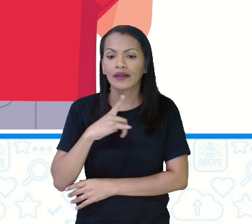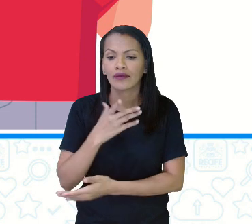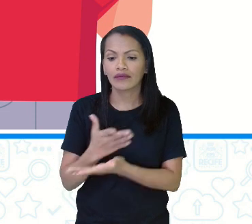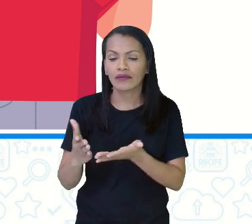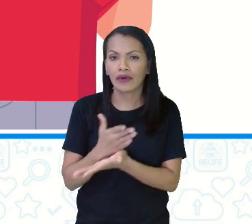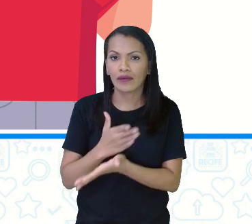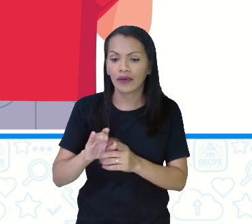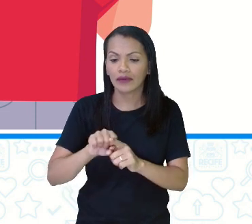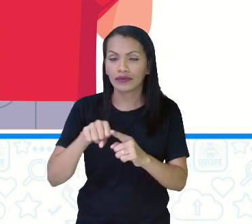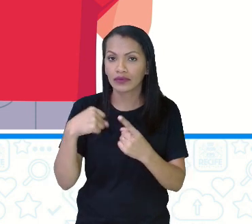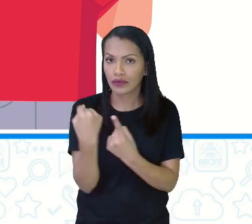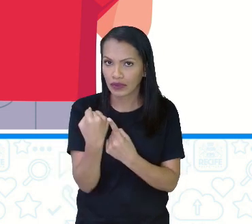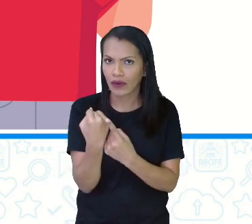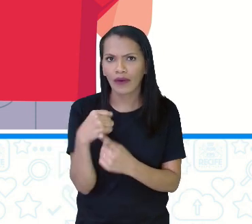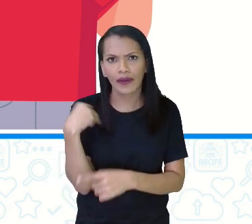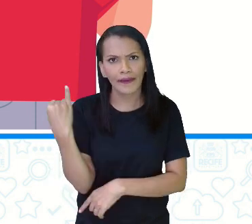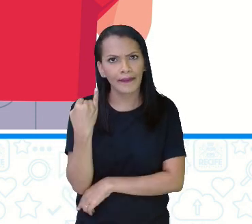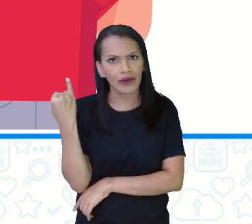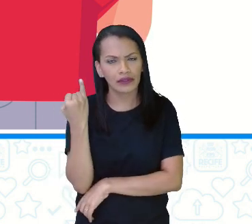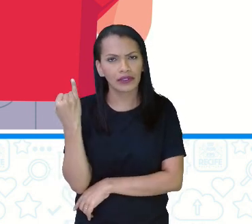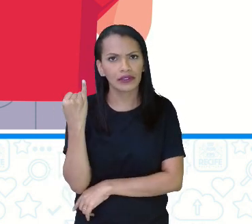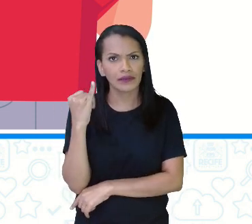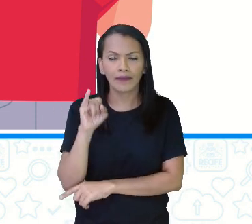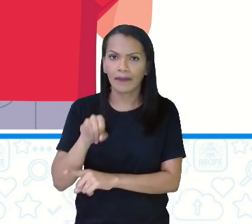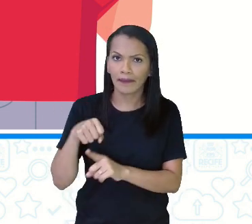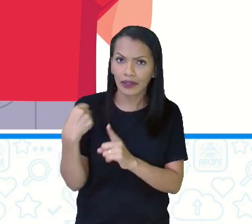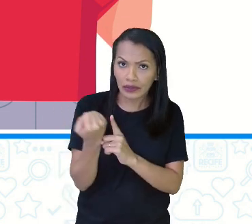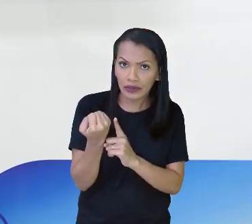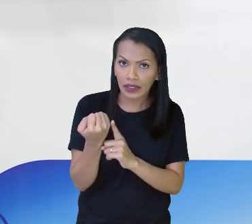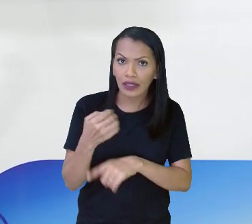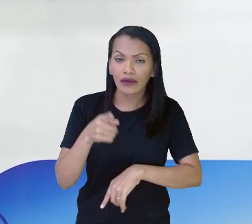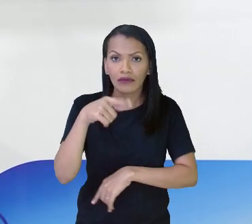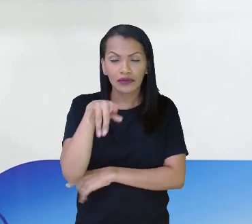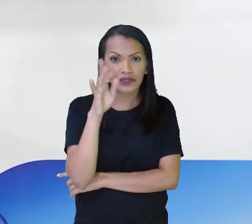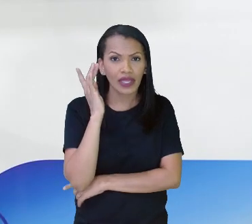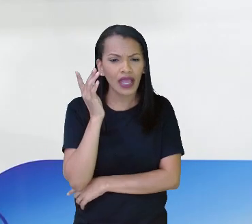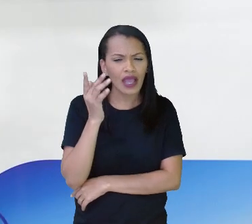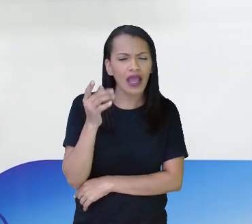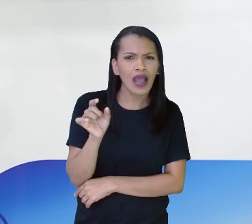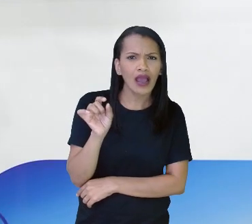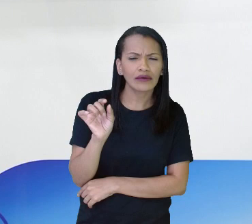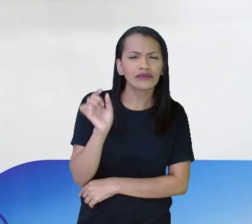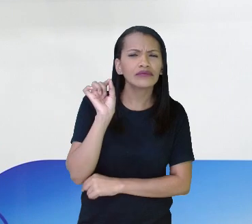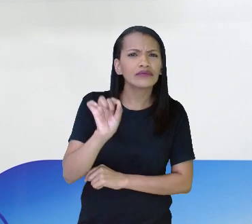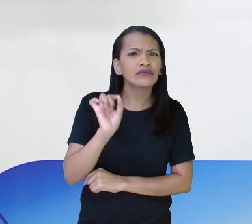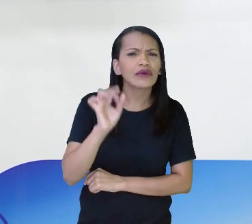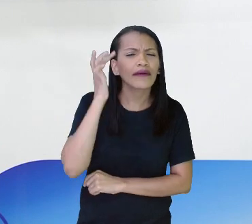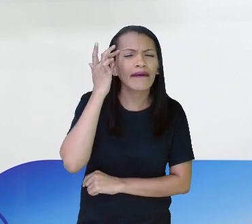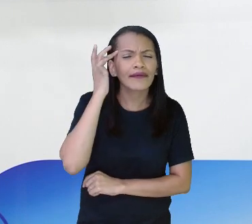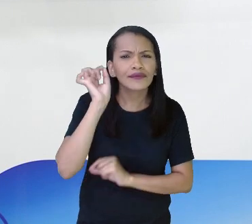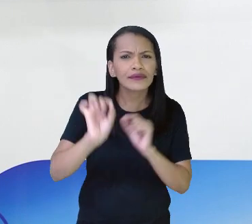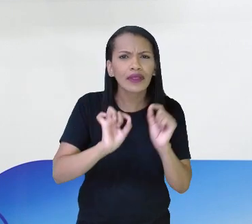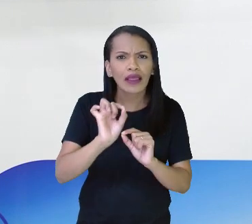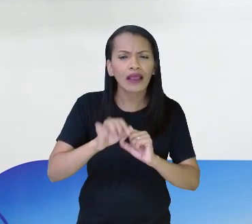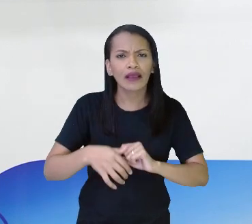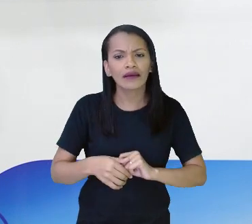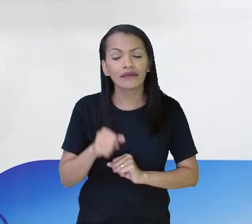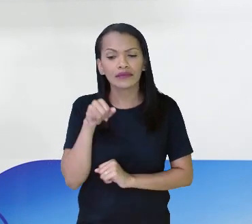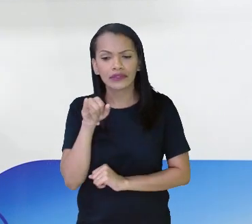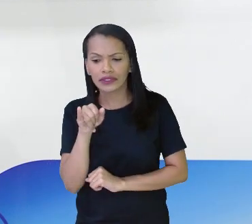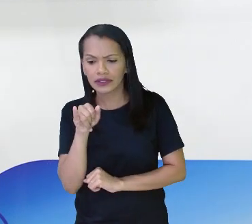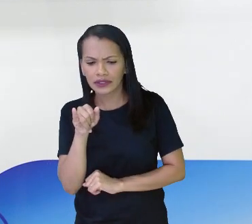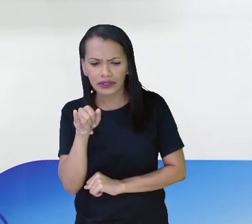função social? Ela é importante para a sociedade? Você acha que sim ou que não? Falar